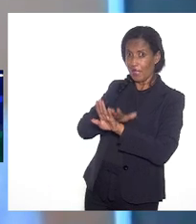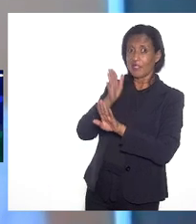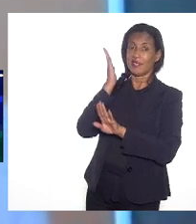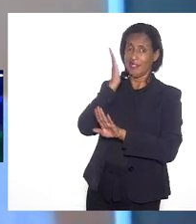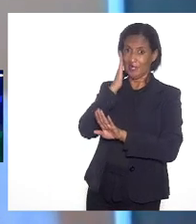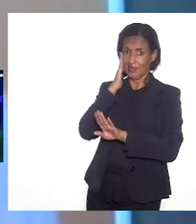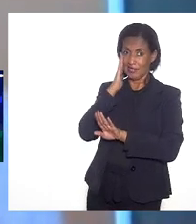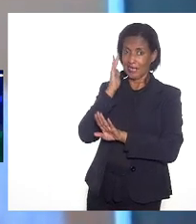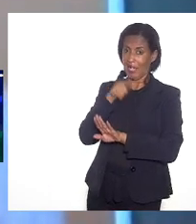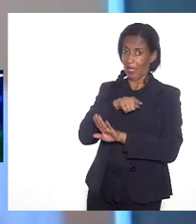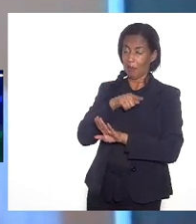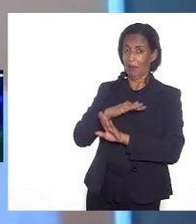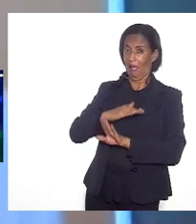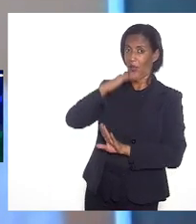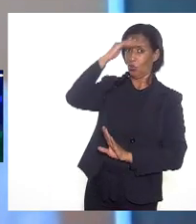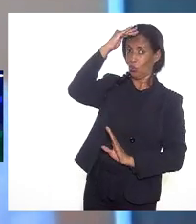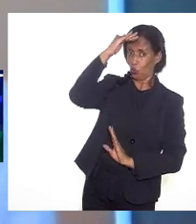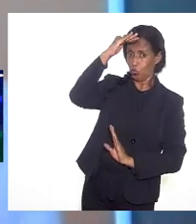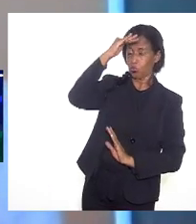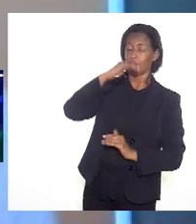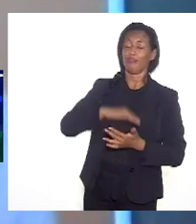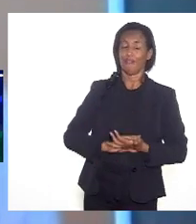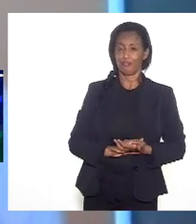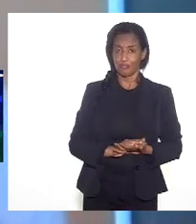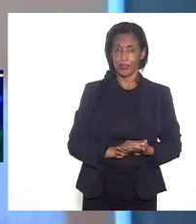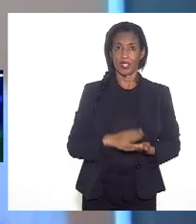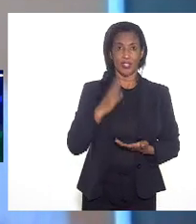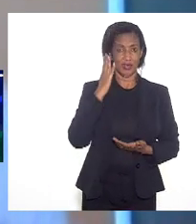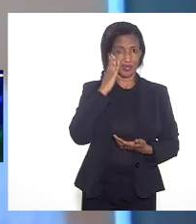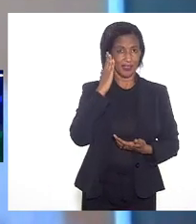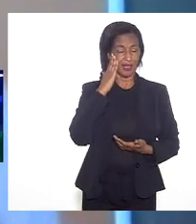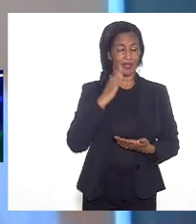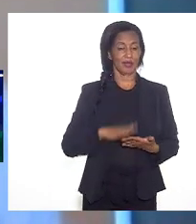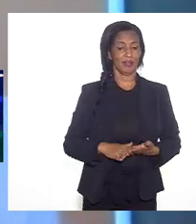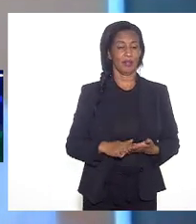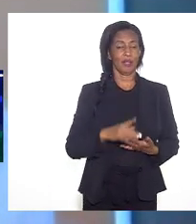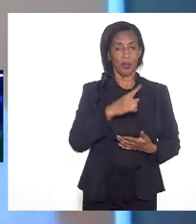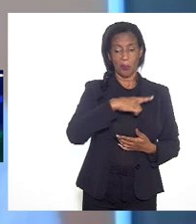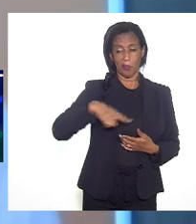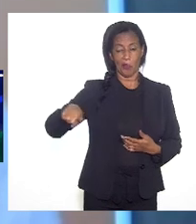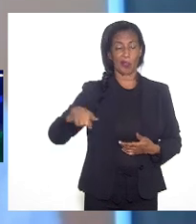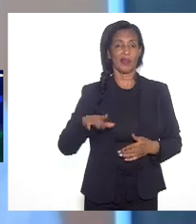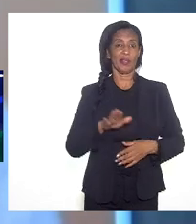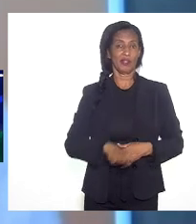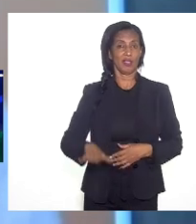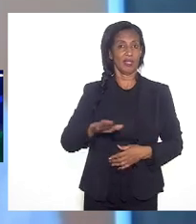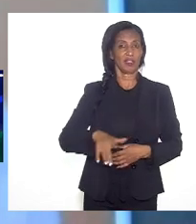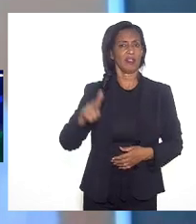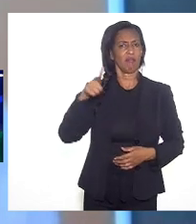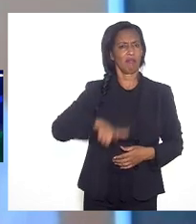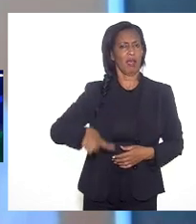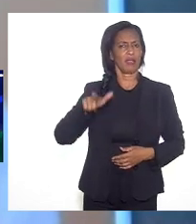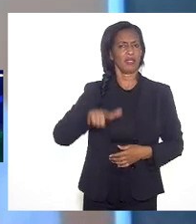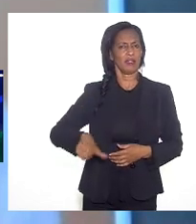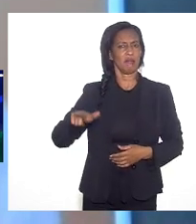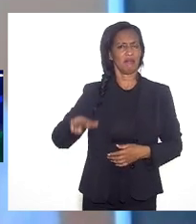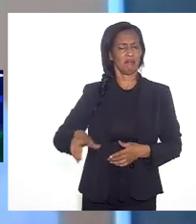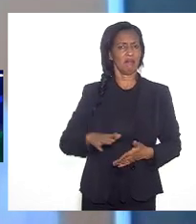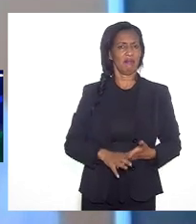ali adultos, né? Uma exploração do trabalho infantil, colocando essas crianças cada vez mais no estado